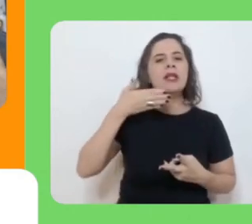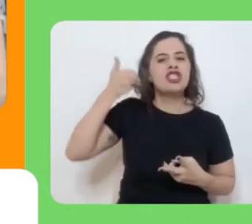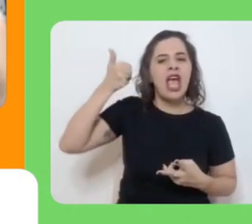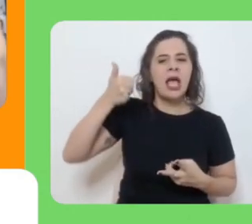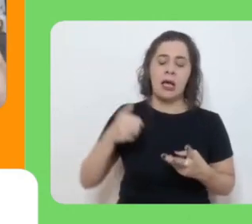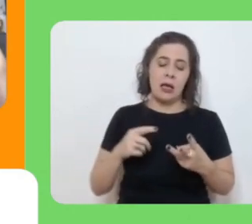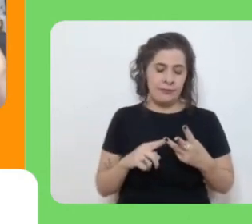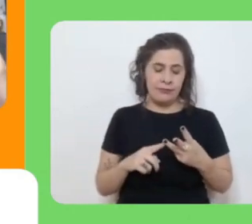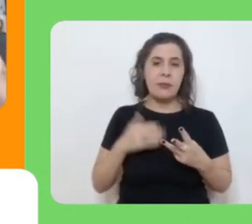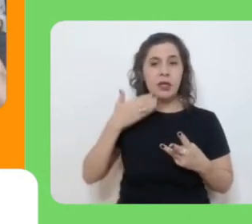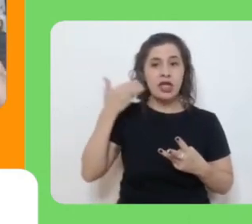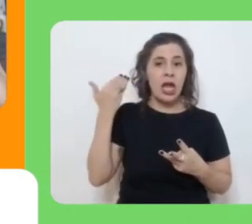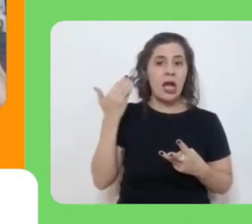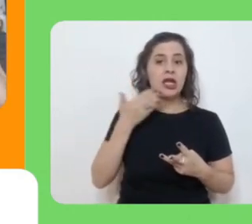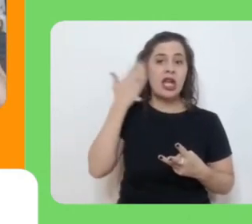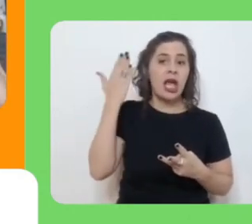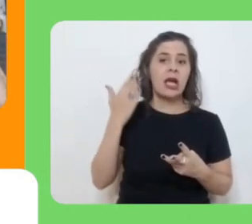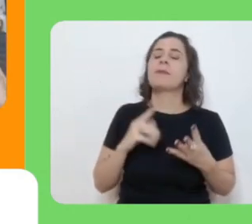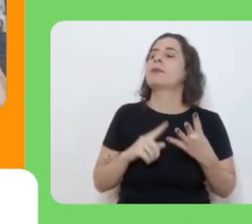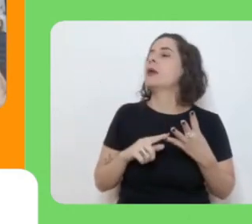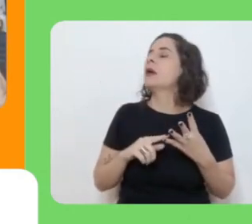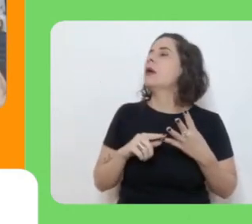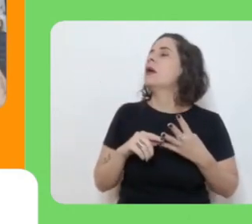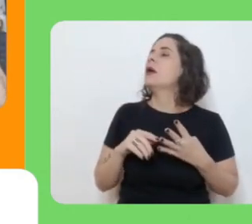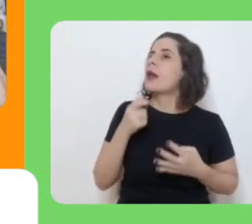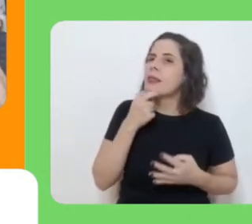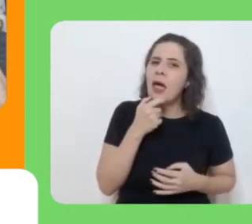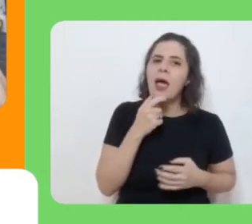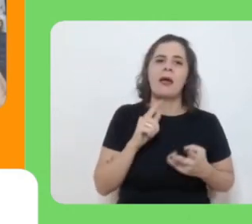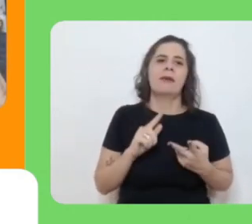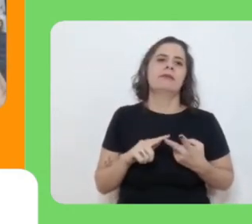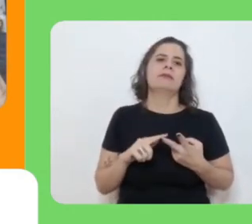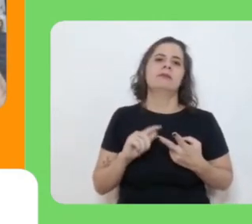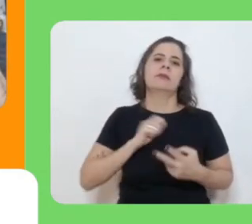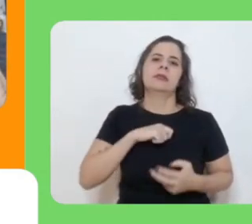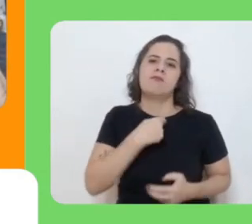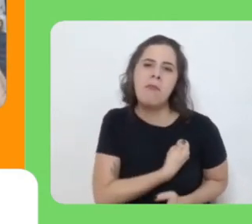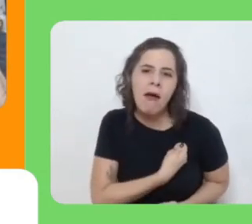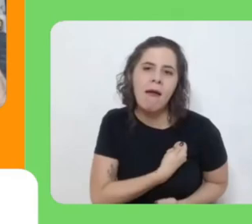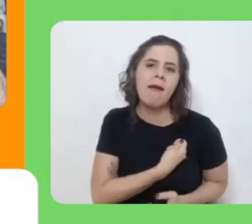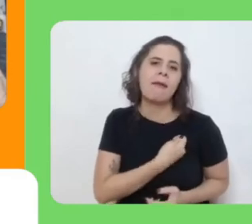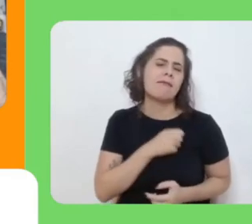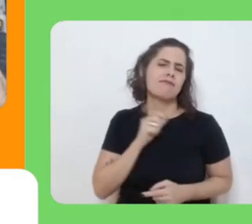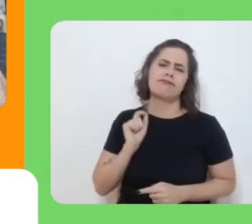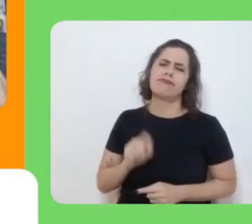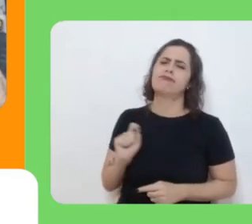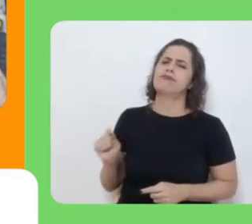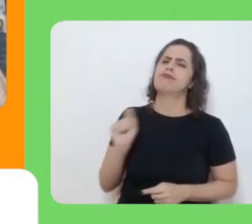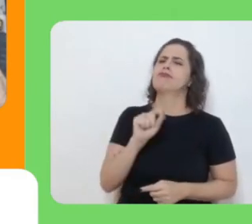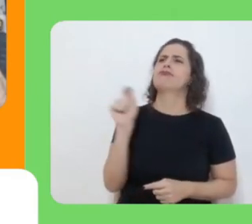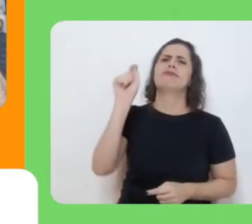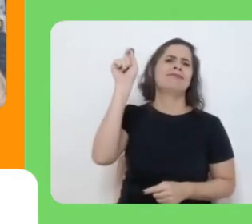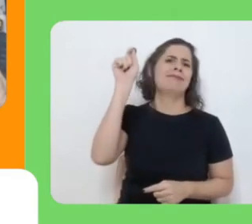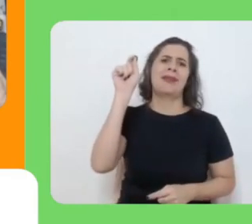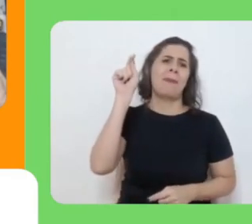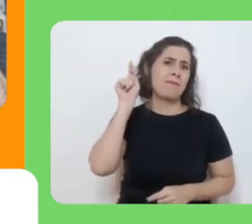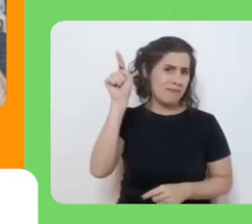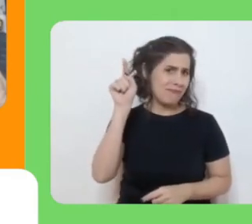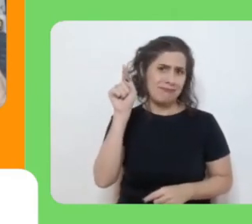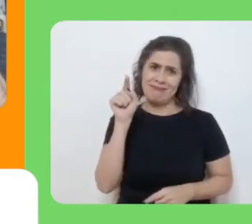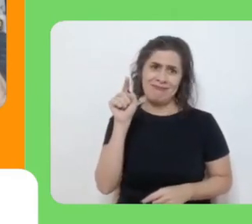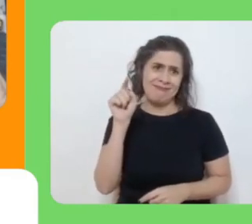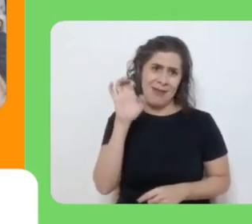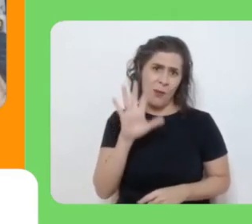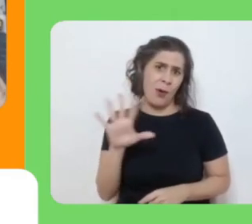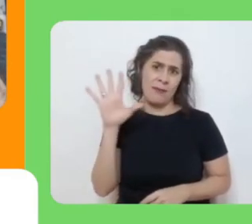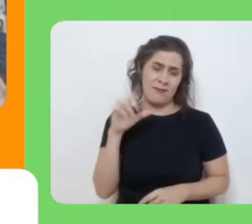Inglaterra, Espanha. Eu tenho aluno em tudo que é lugar da Europa. Sempre na Europa. Na Coreia, eu tenho aluno na Coreia, trabalhando na Coreia.